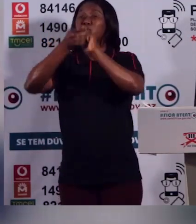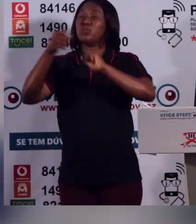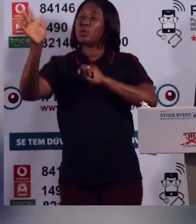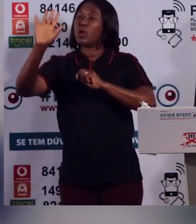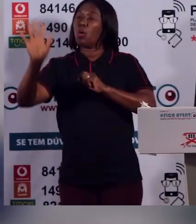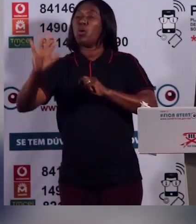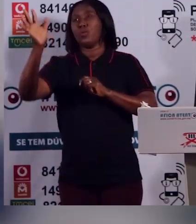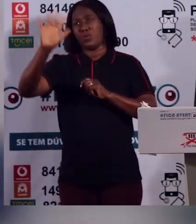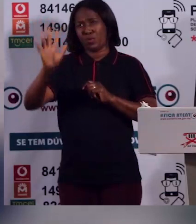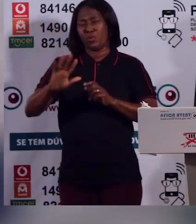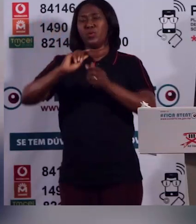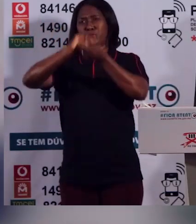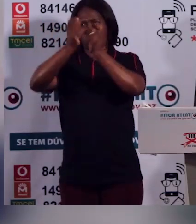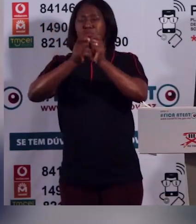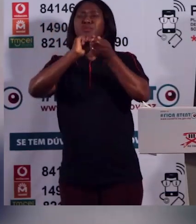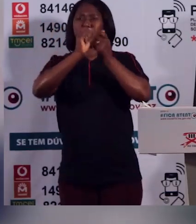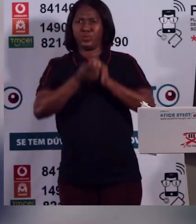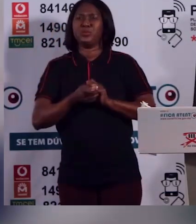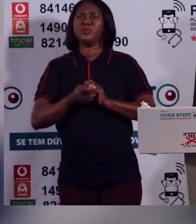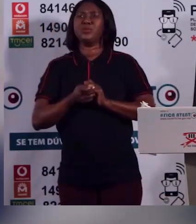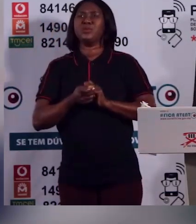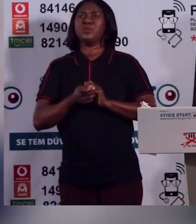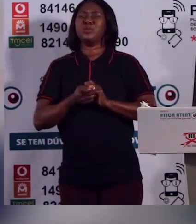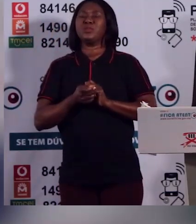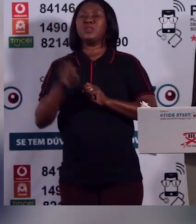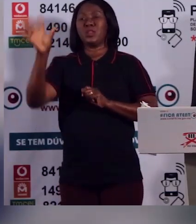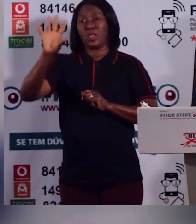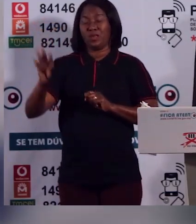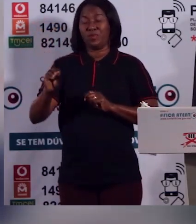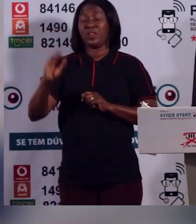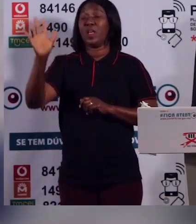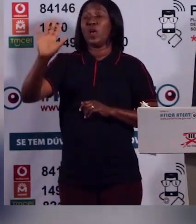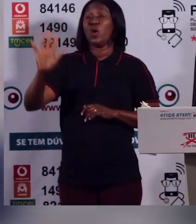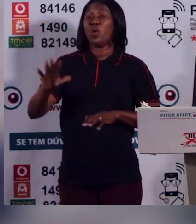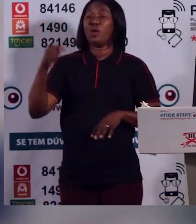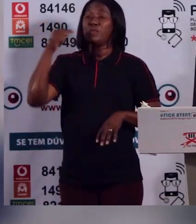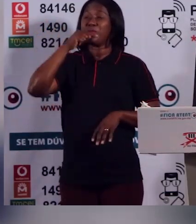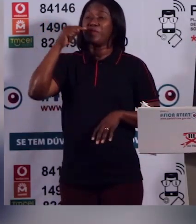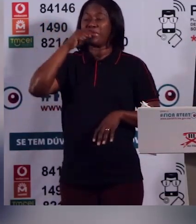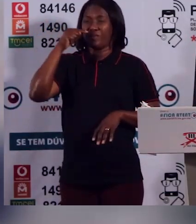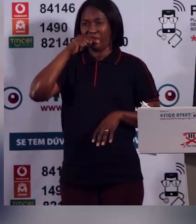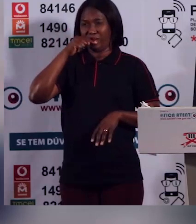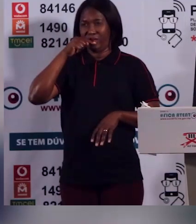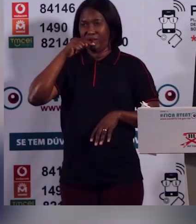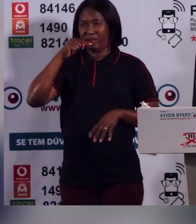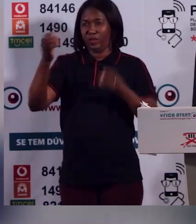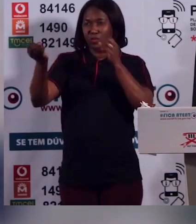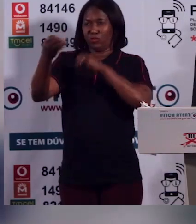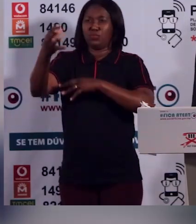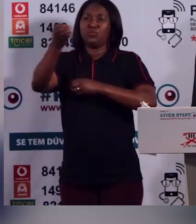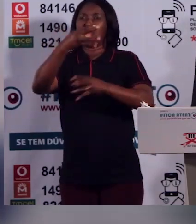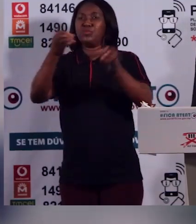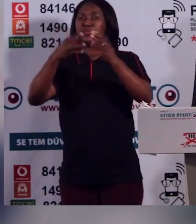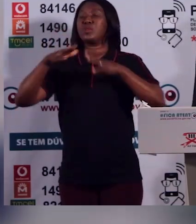cores que tem havido no nosso continente. Portanto, a cor mais vermelha é o padrão de transmissão